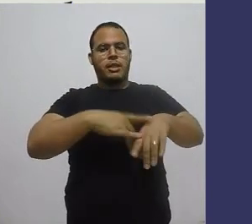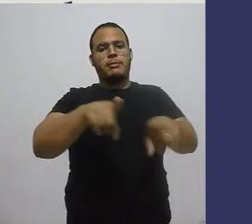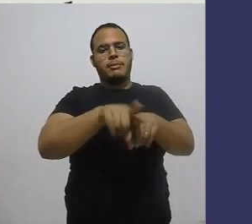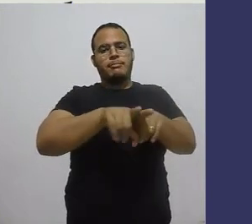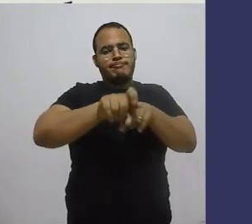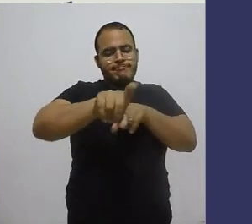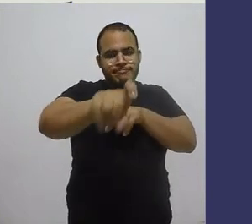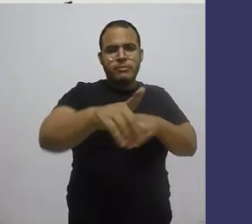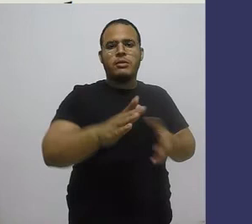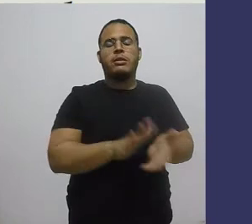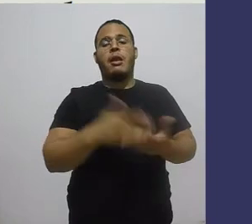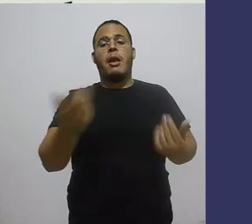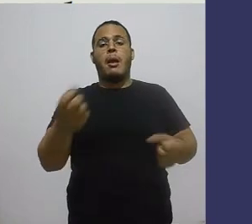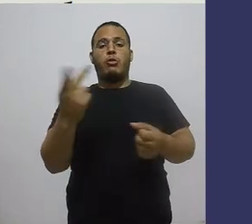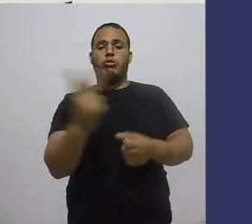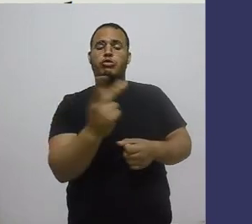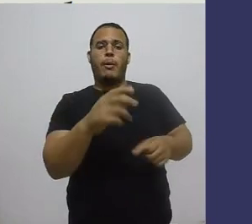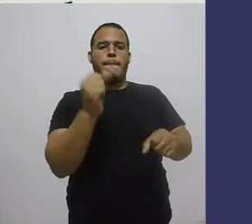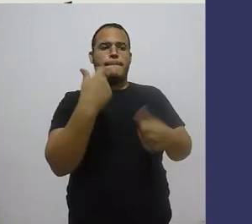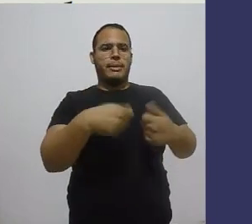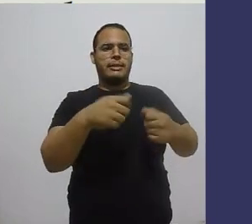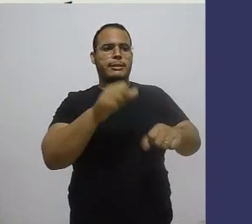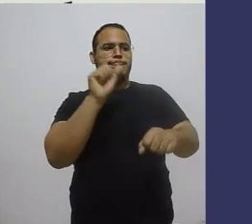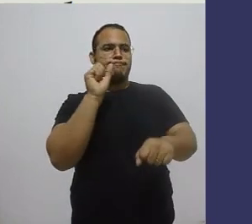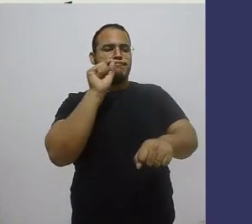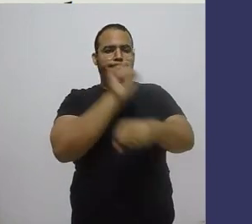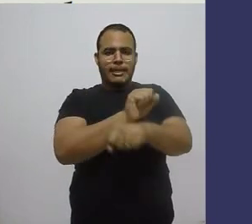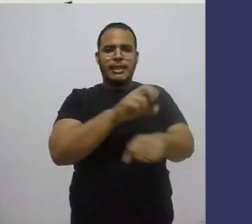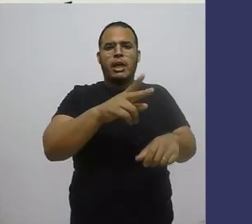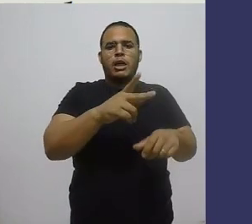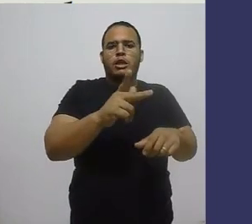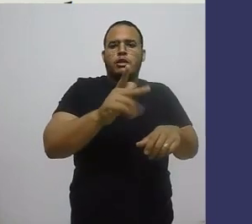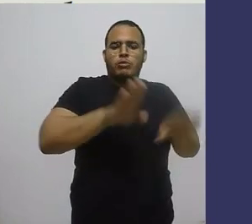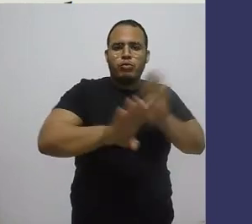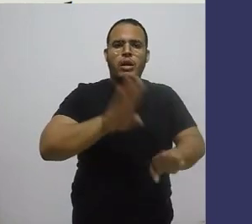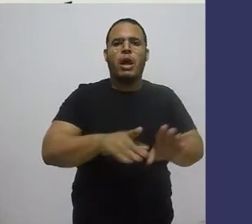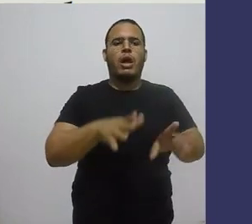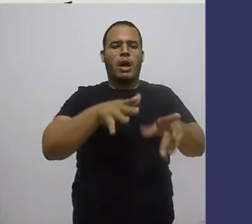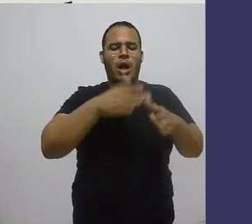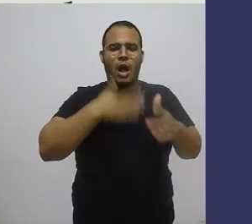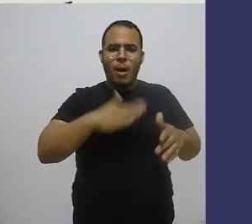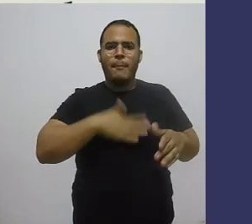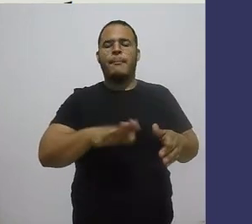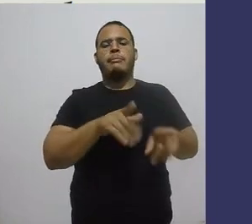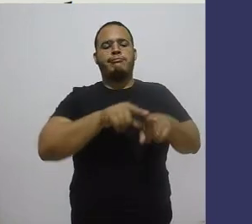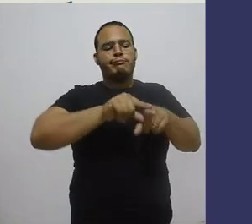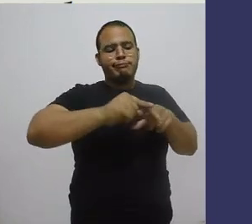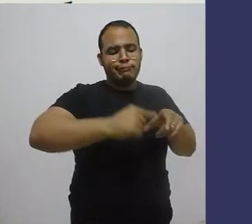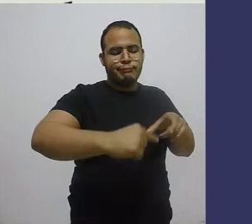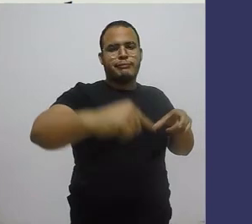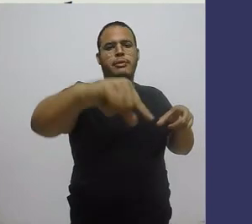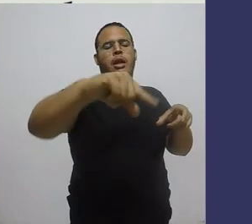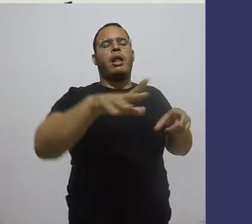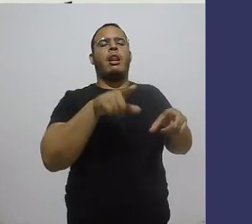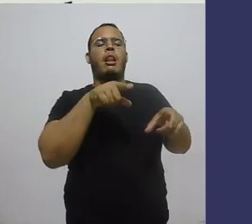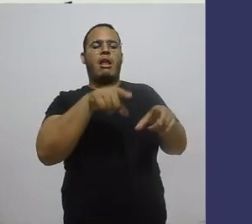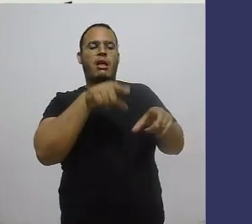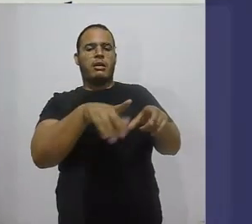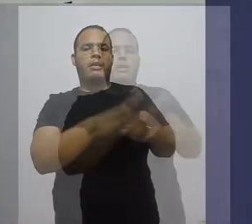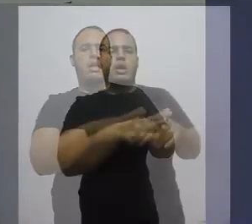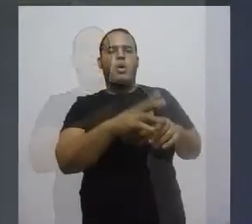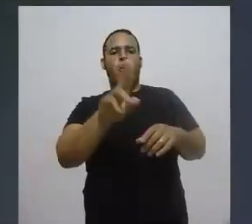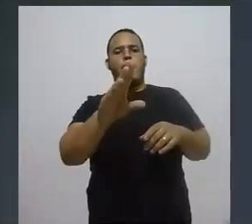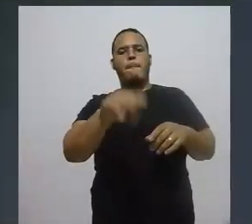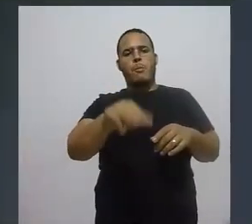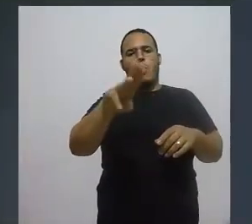o sêmen. Só que dois têm, por exemplo, pH, acidez, composição diferente. Então essa glândula bulboretal ela vai produzir um muco